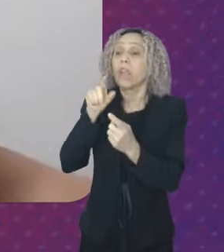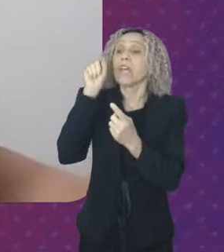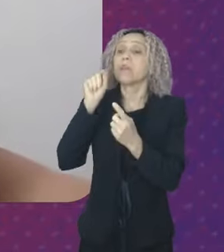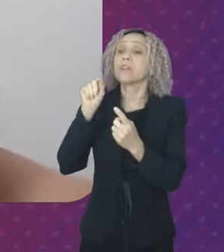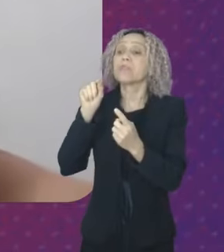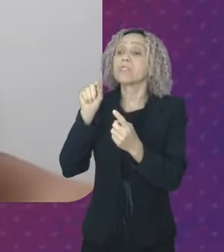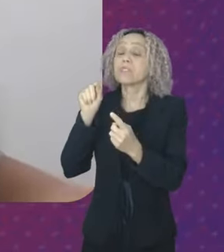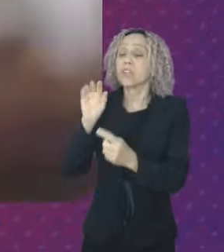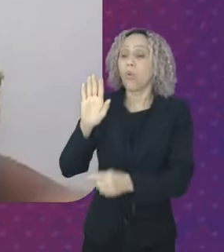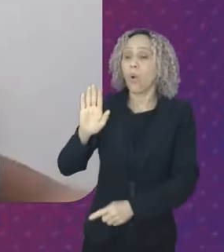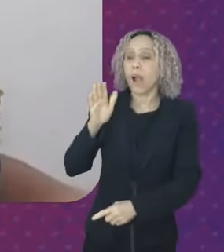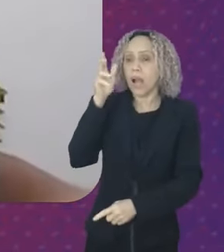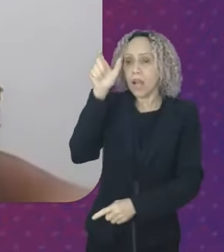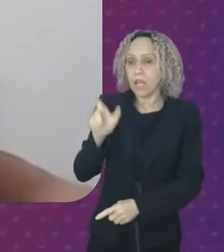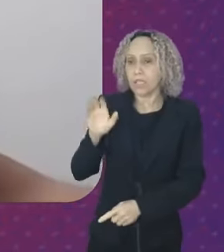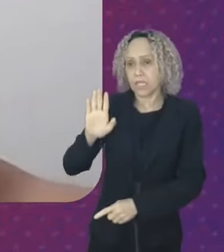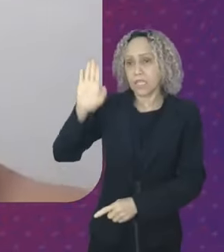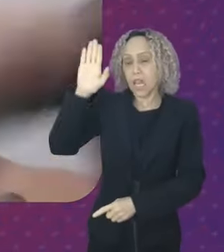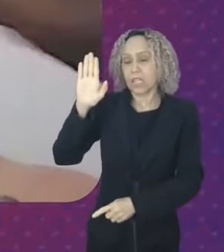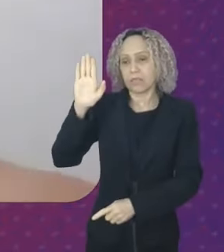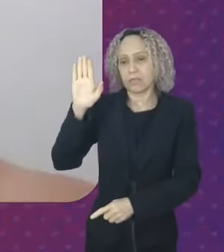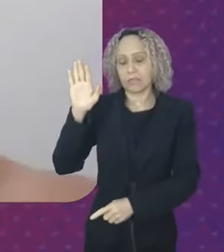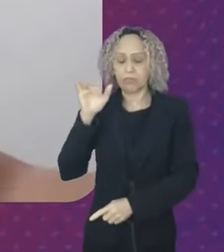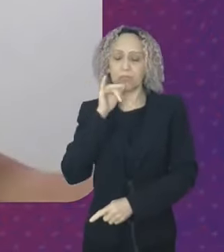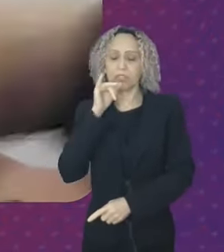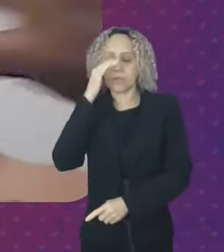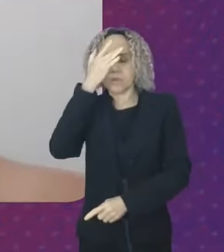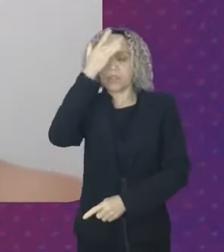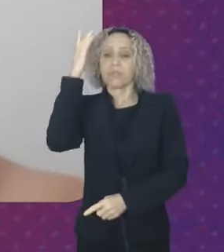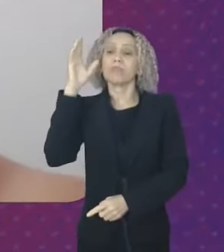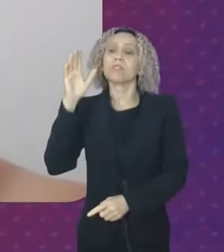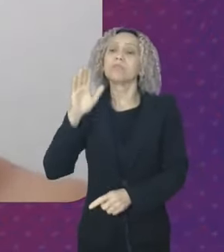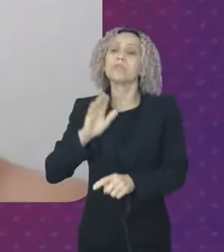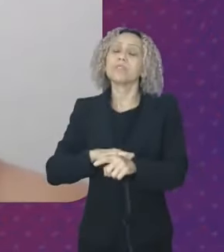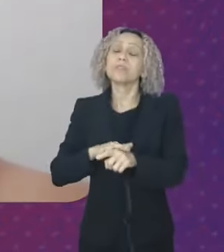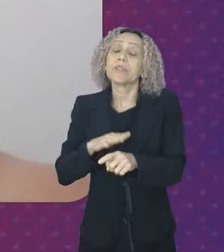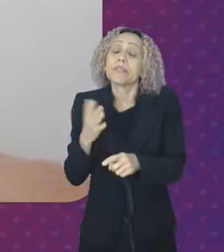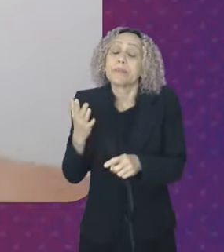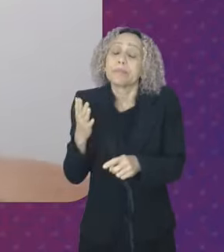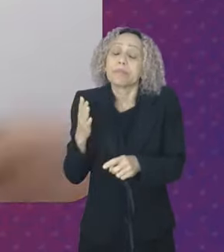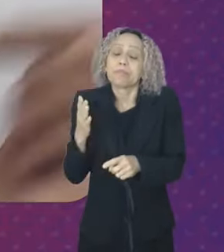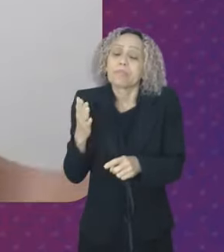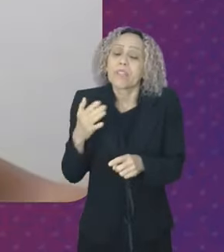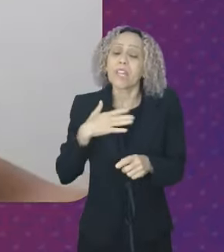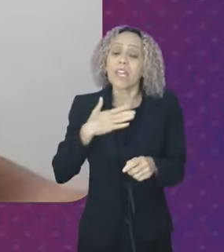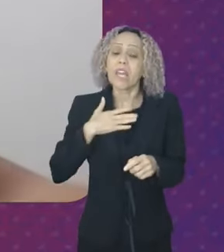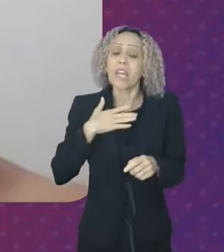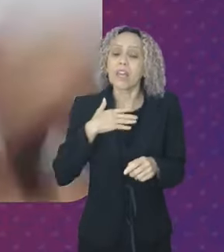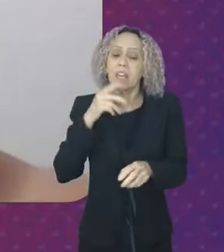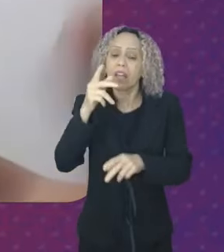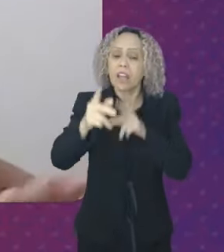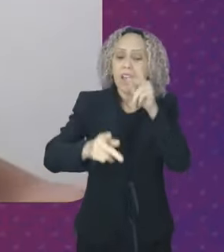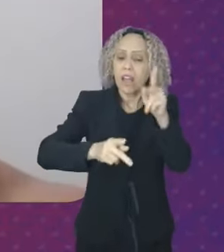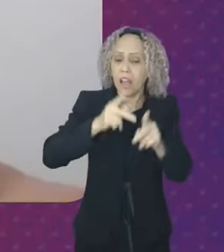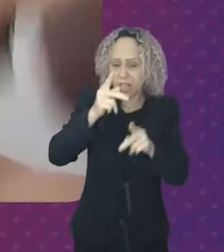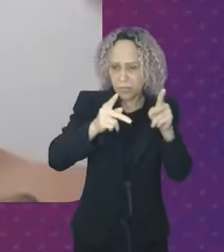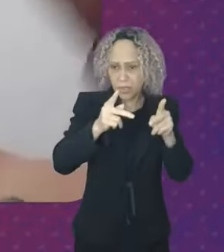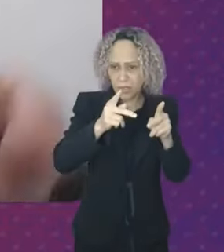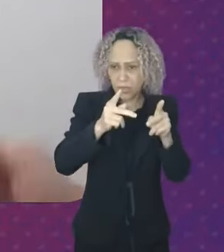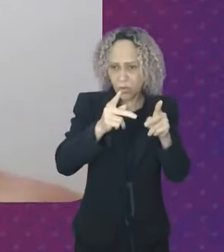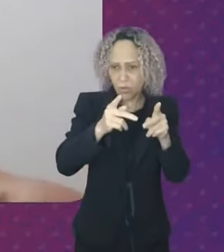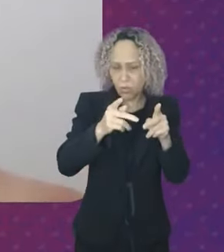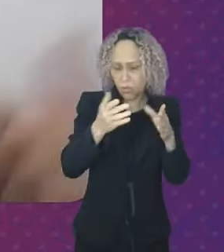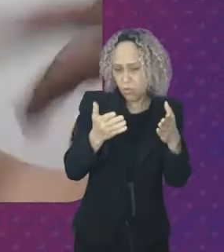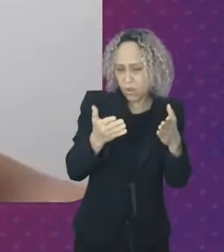vai estruturar as suas personas. Quem são as pessoas? Quem são o seu público? Né? Ele é de esquerda, é de direita? É casado?